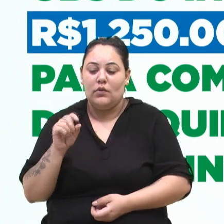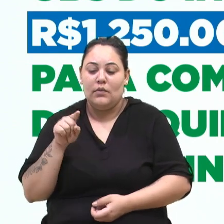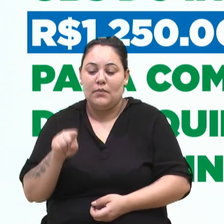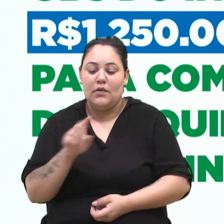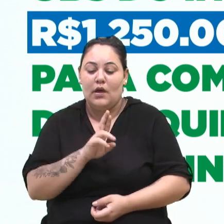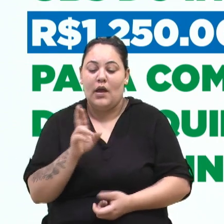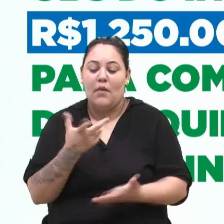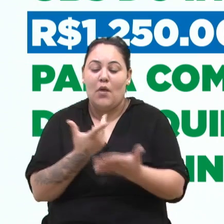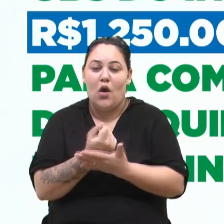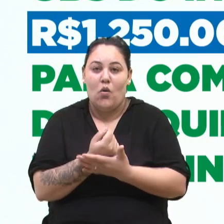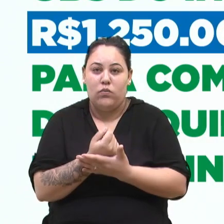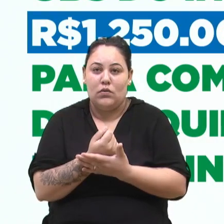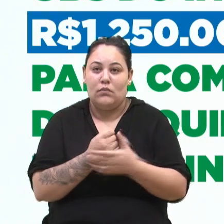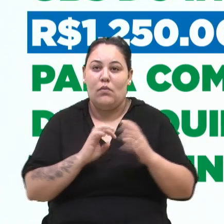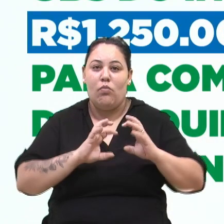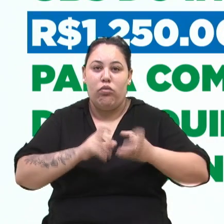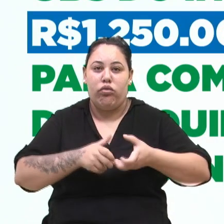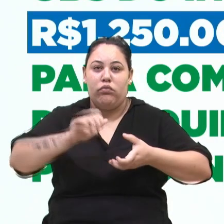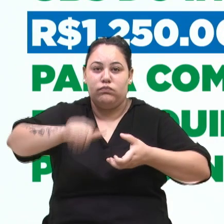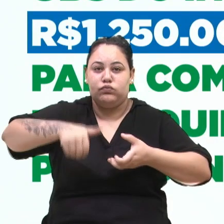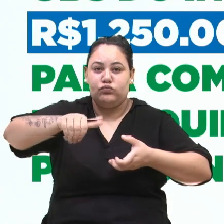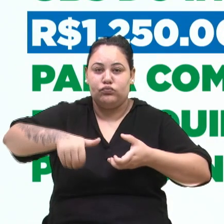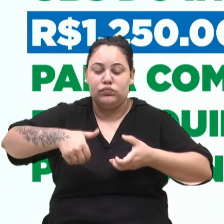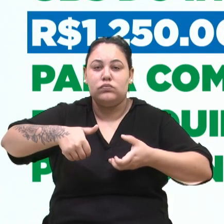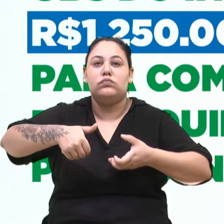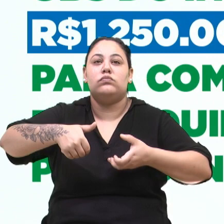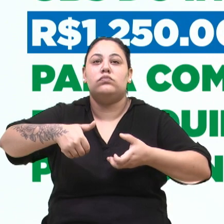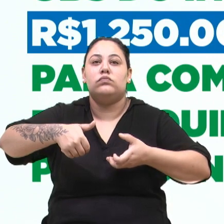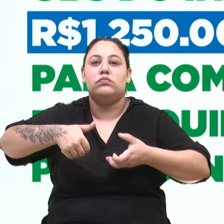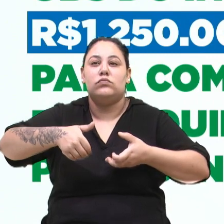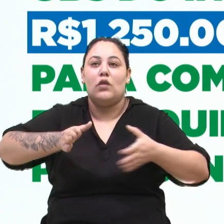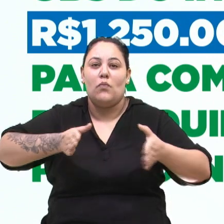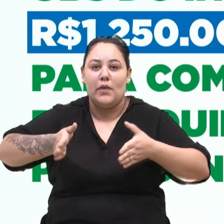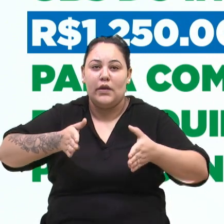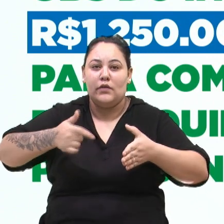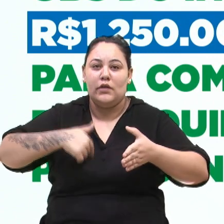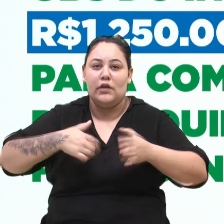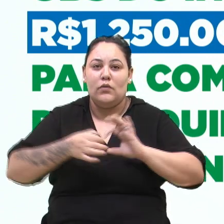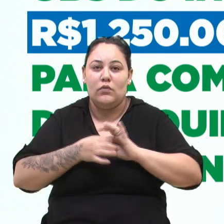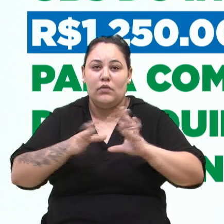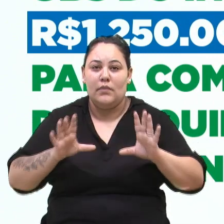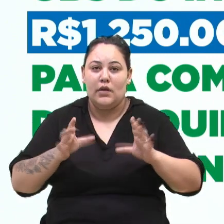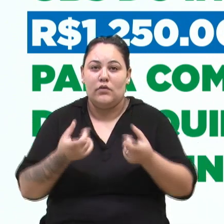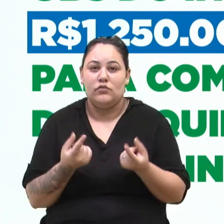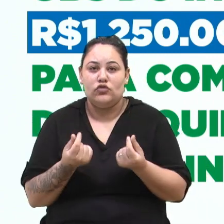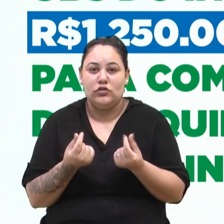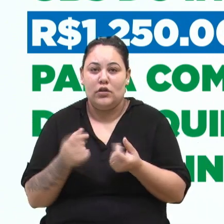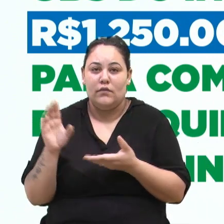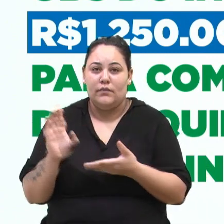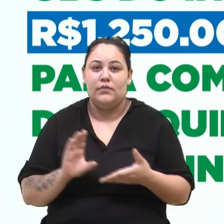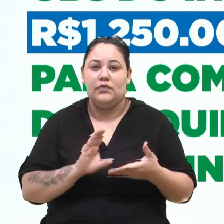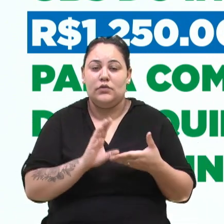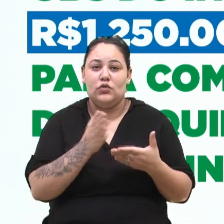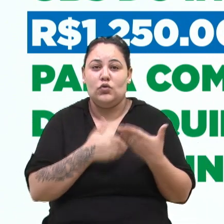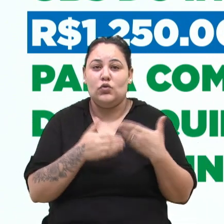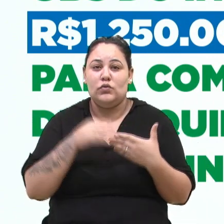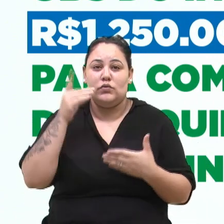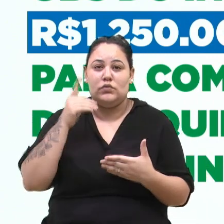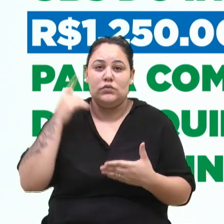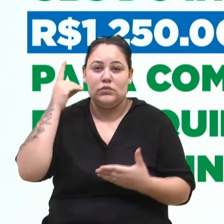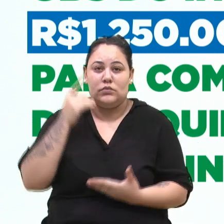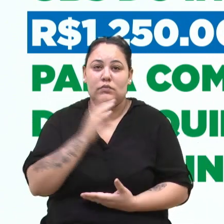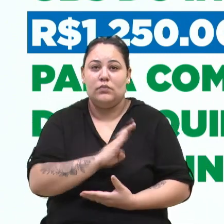compra de máquinas, e na época que eu cedi essa verba, vinda todas elas do deputado Bibo